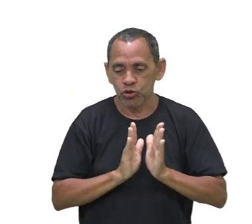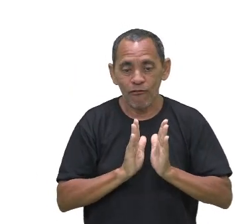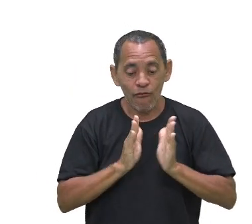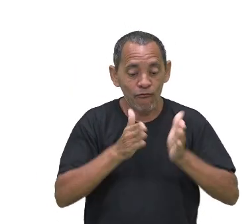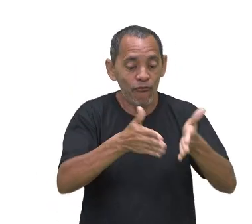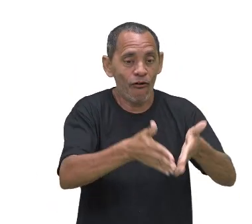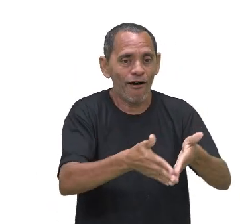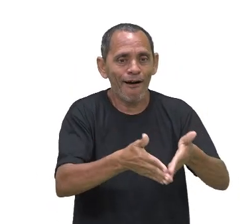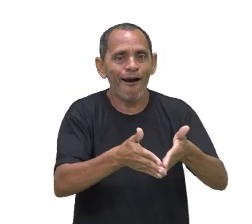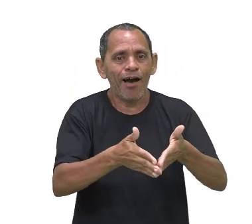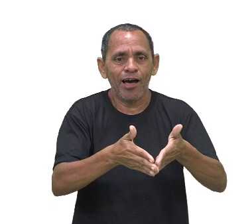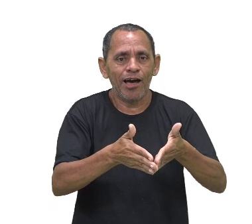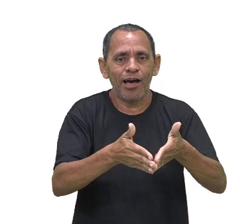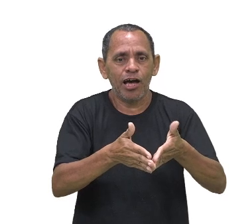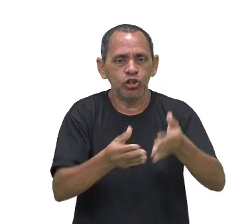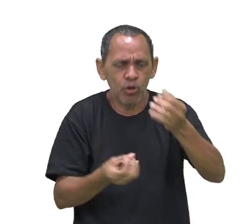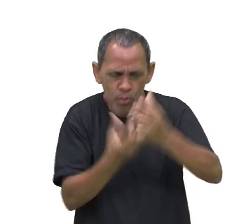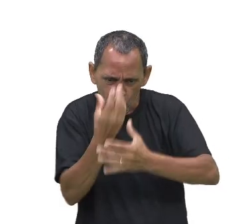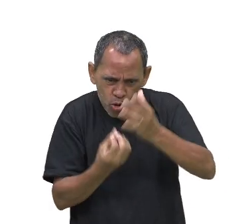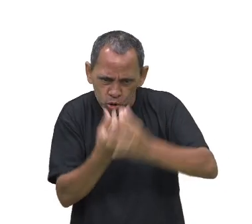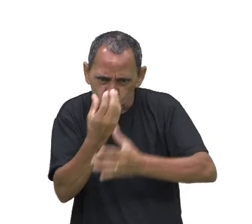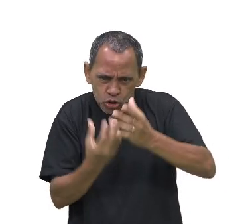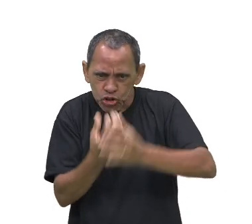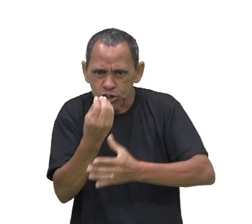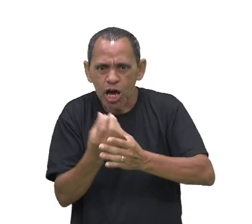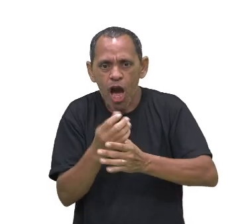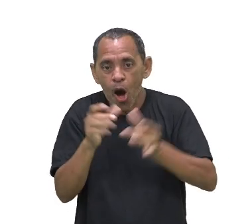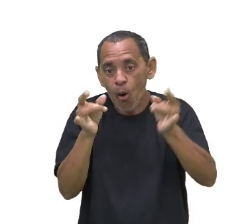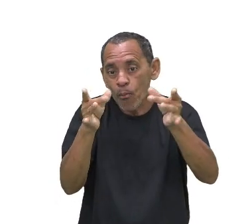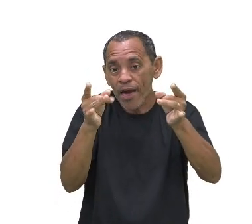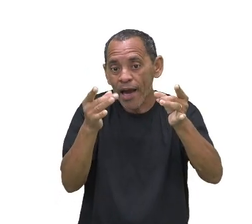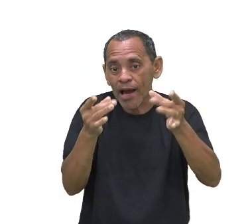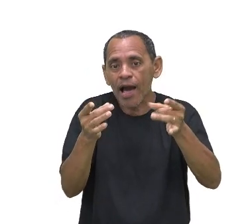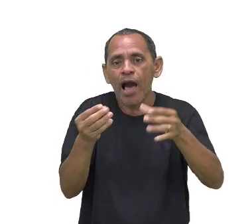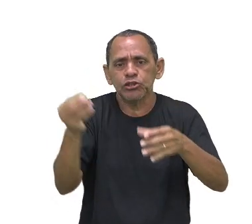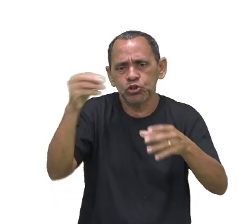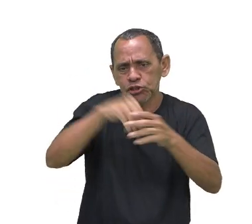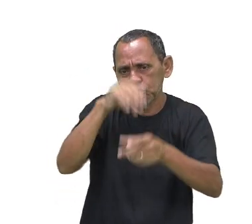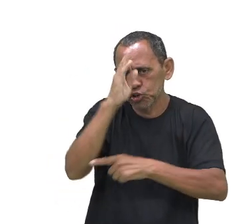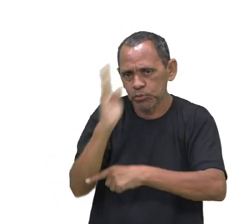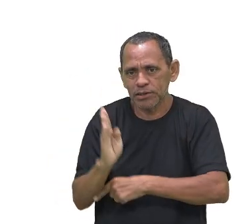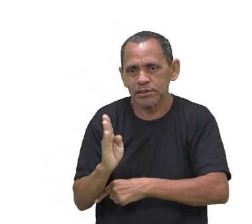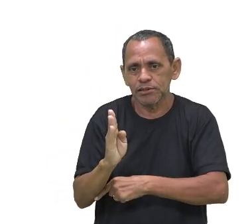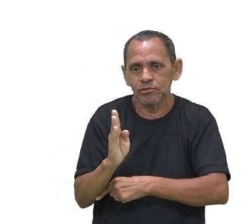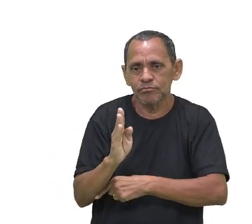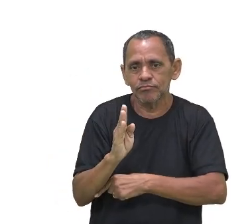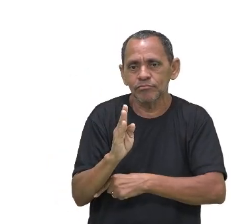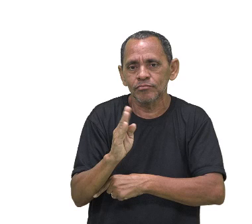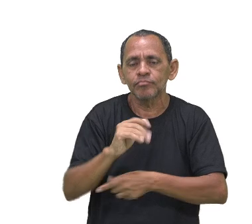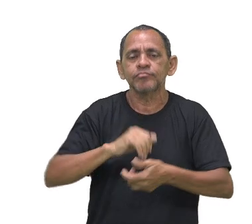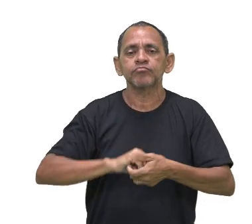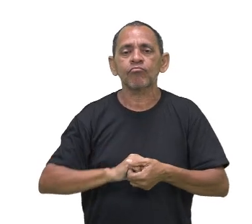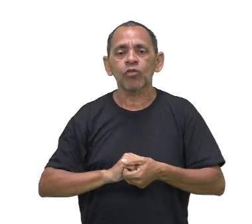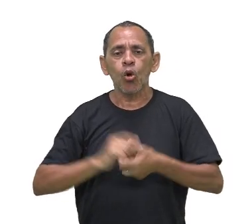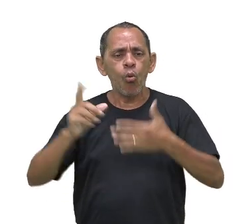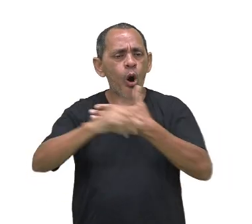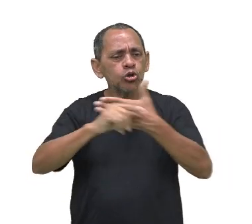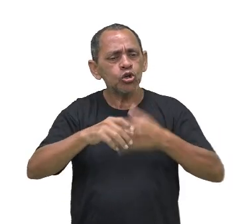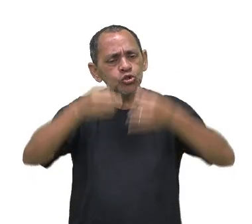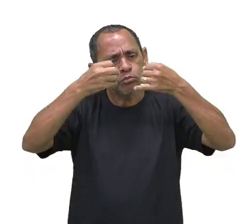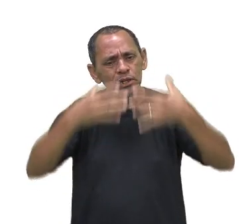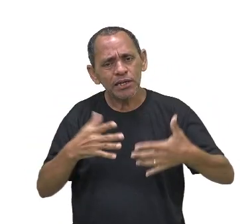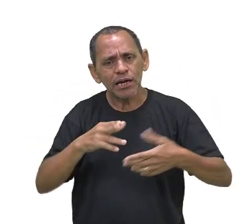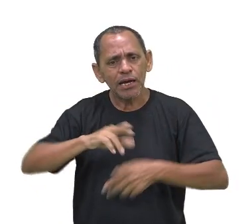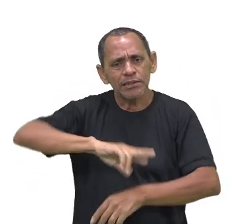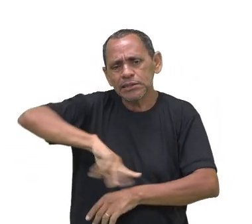mercado interno, o que se produzia, o que se de melhor produz no Brasil, segundo Caio Prado Júnior, não era